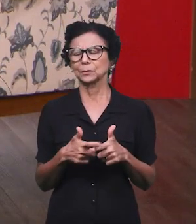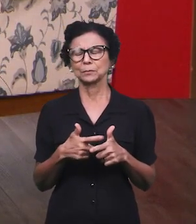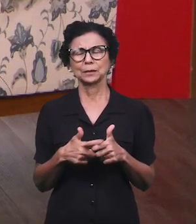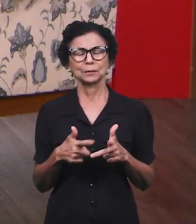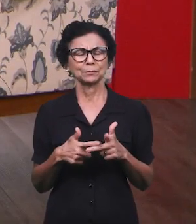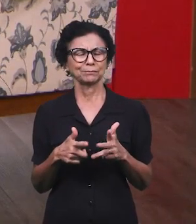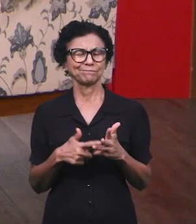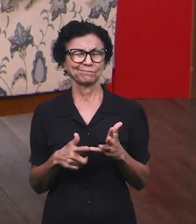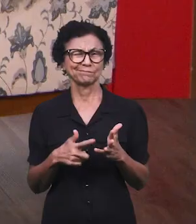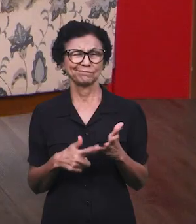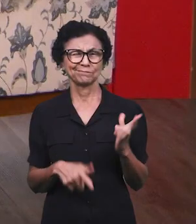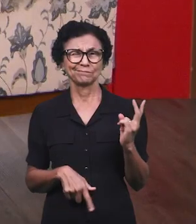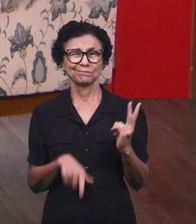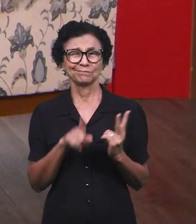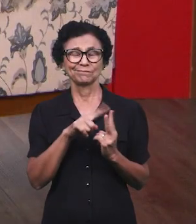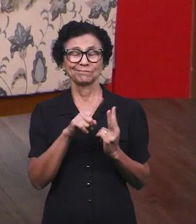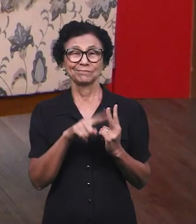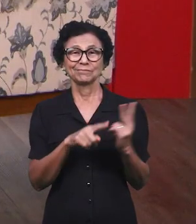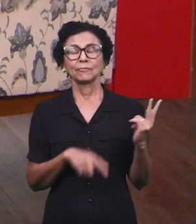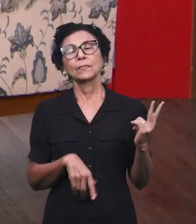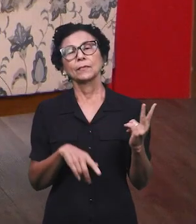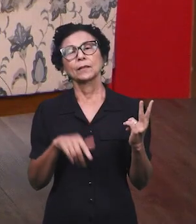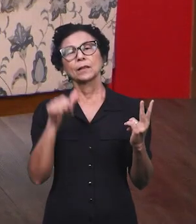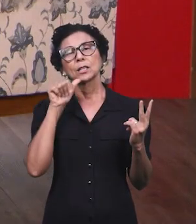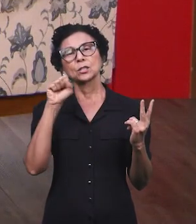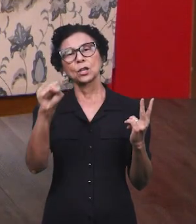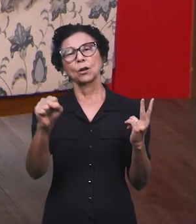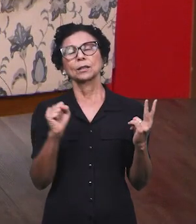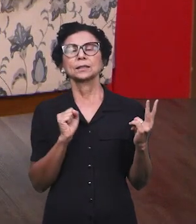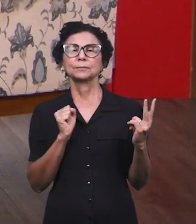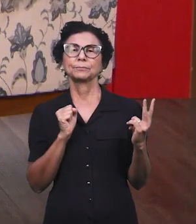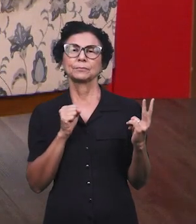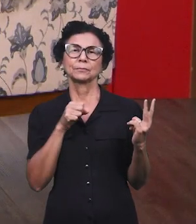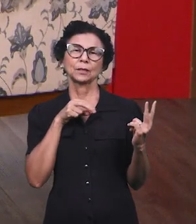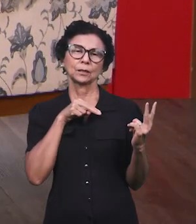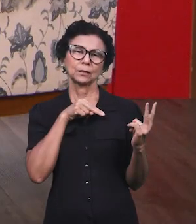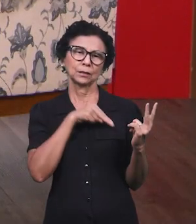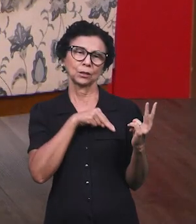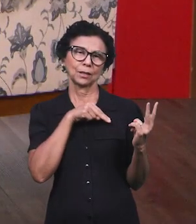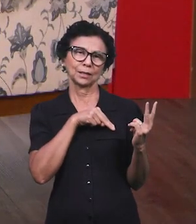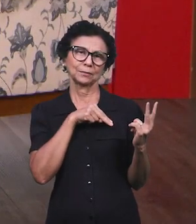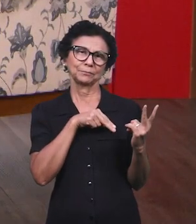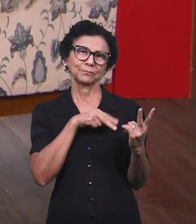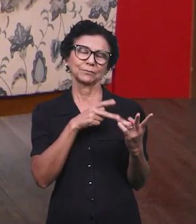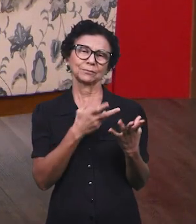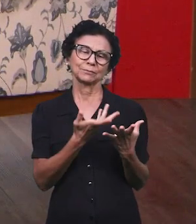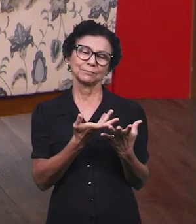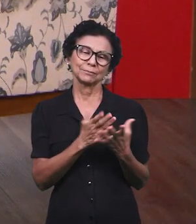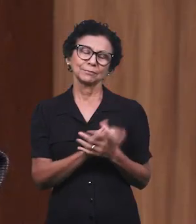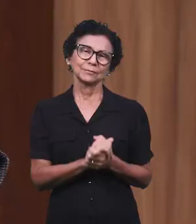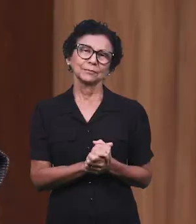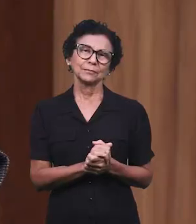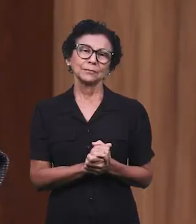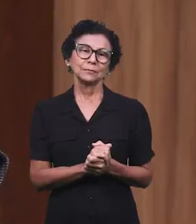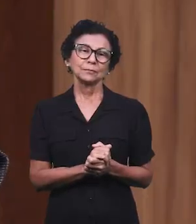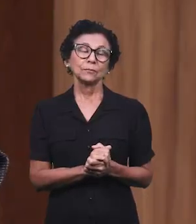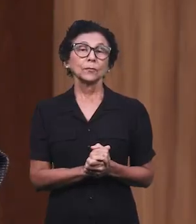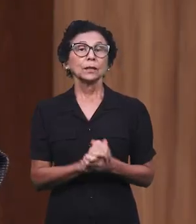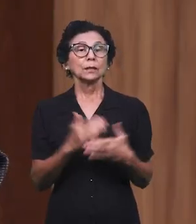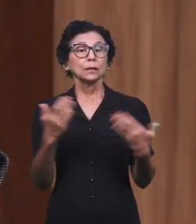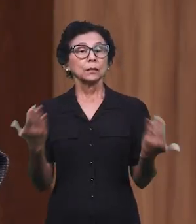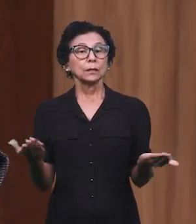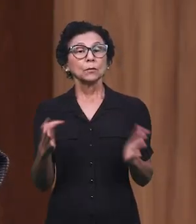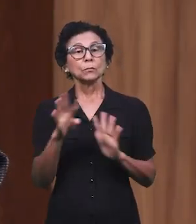nora e sogra. E ela está falando aqui de uma coisa que é fundamental, que é a fé. O